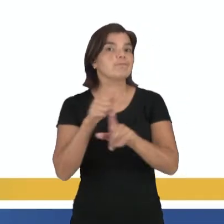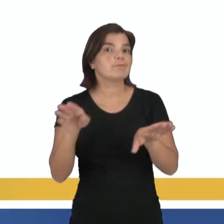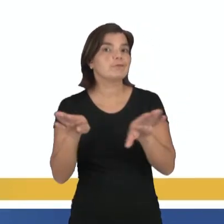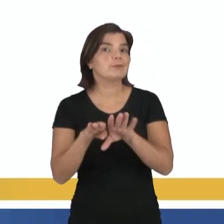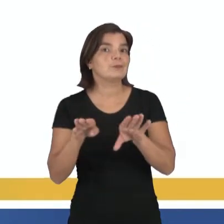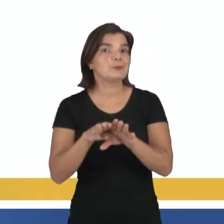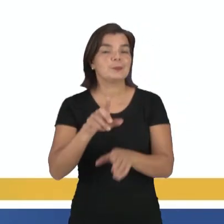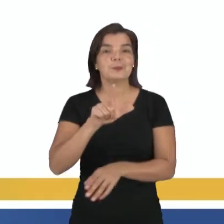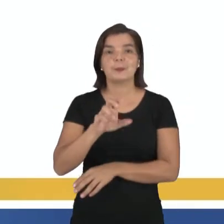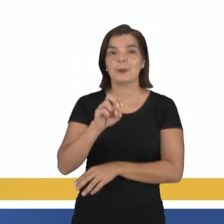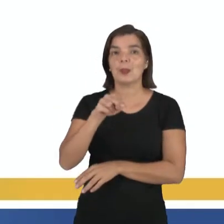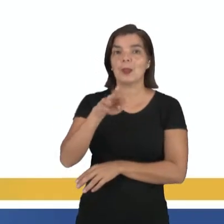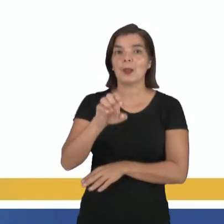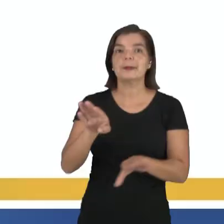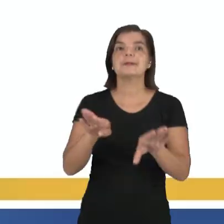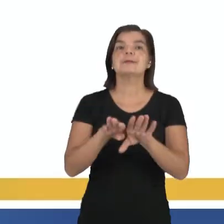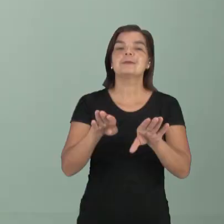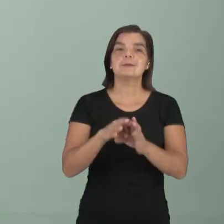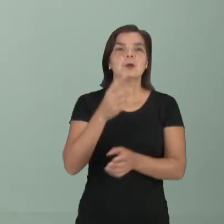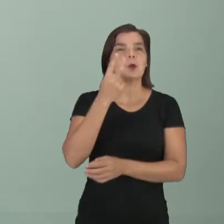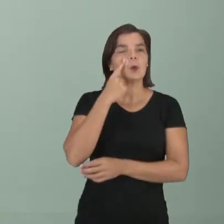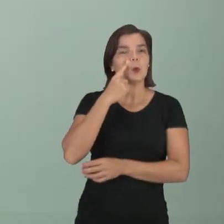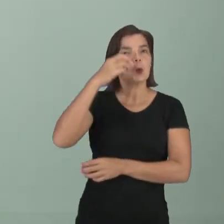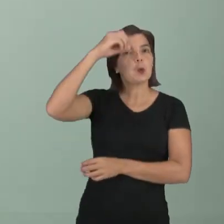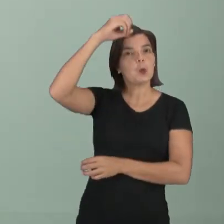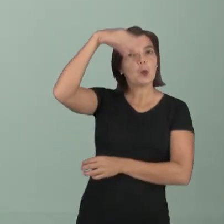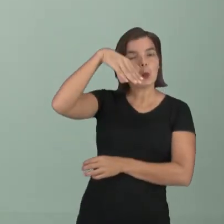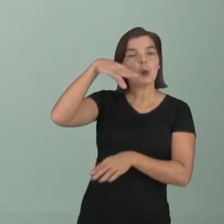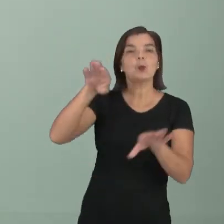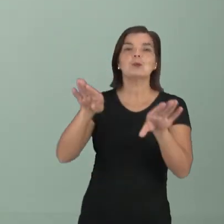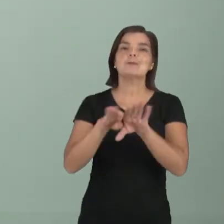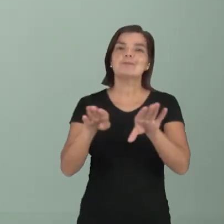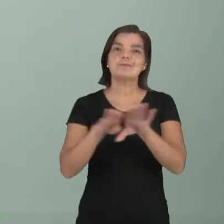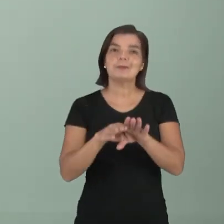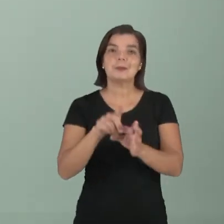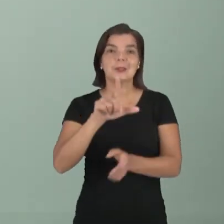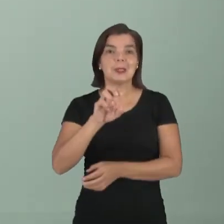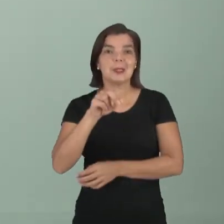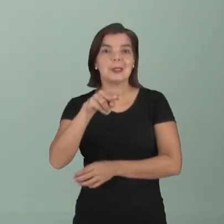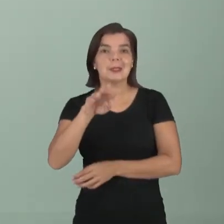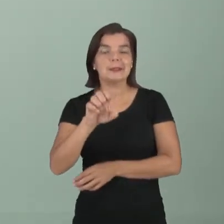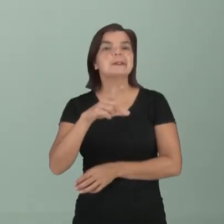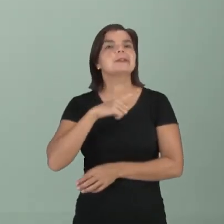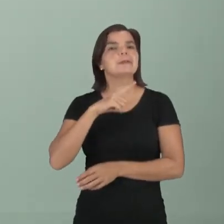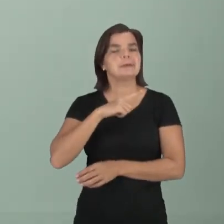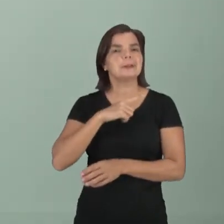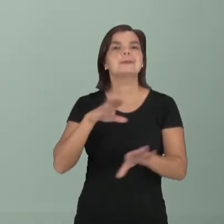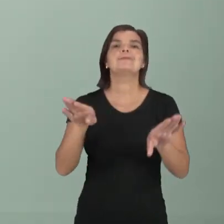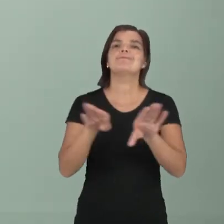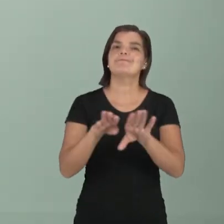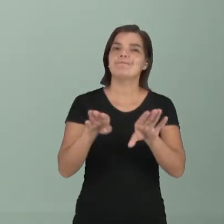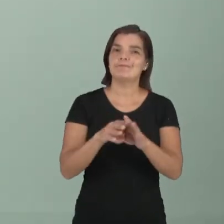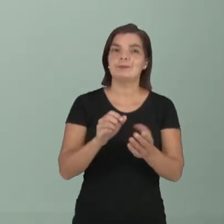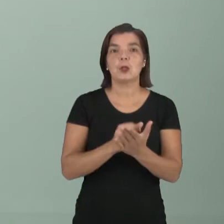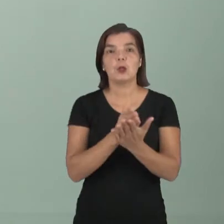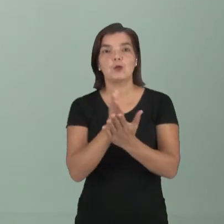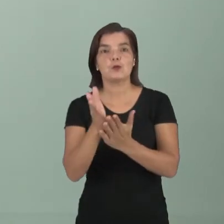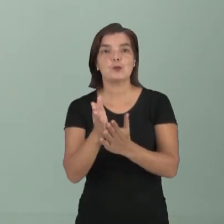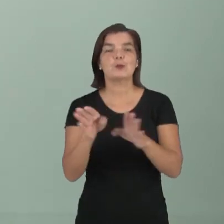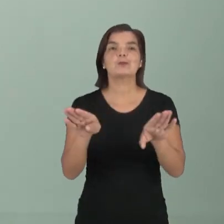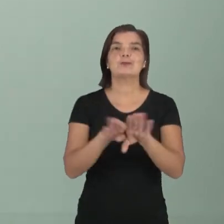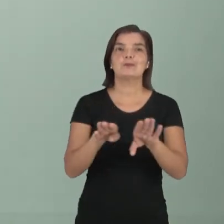tipos de lentes. Quando que vai acontecer isso? Quando os raios de luz bater na lente e aí ele vai ser refratado, ou seja,